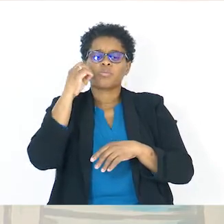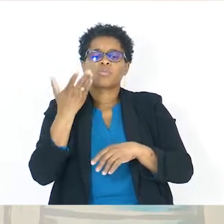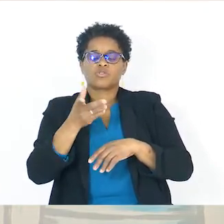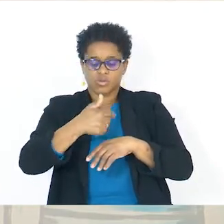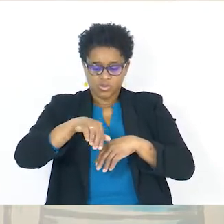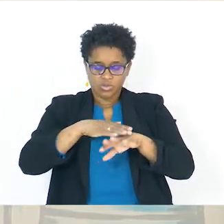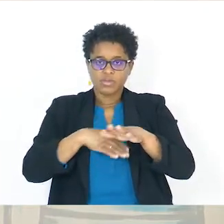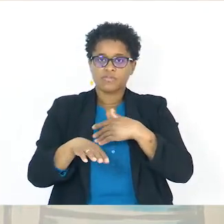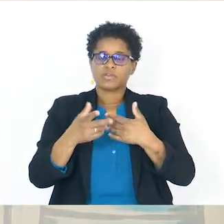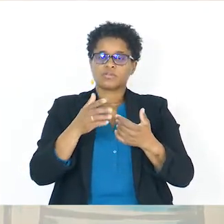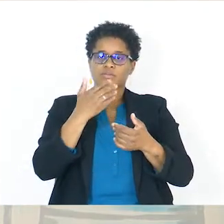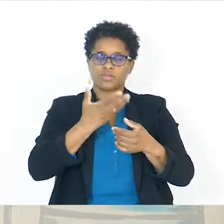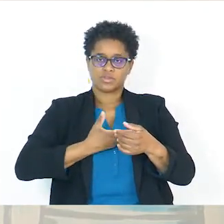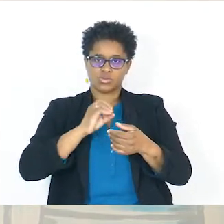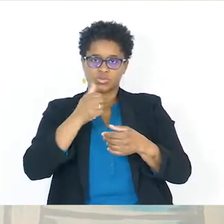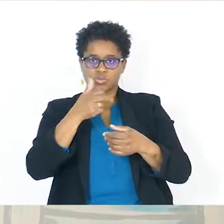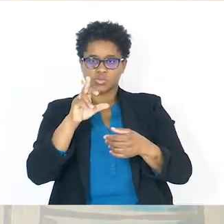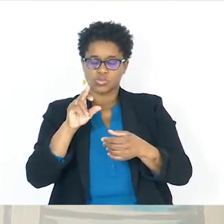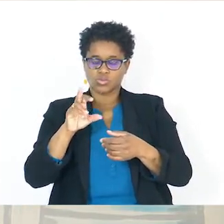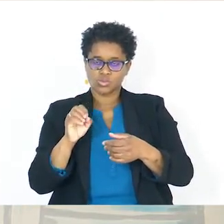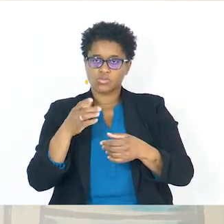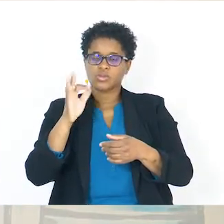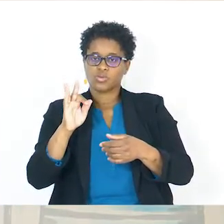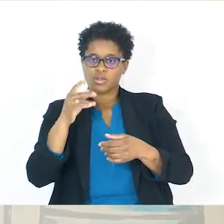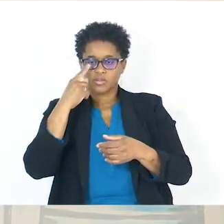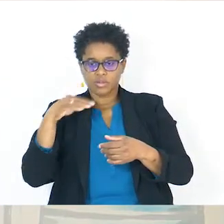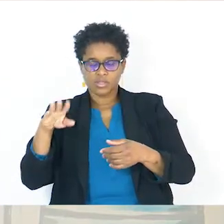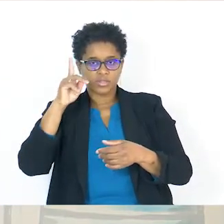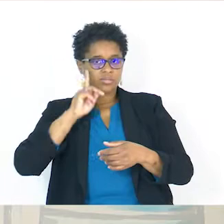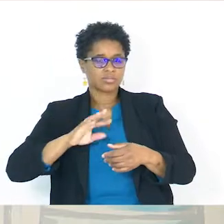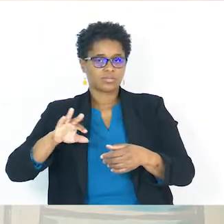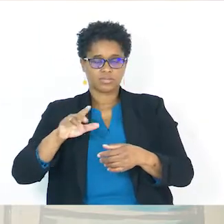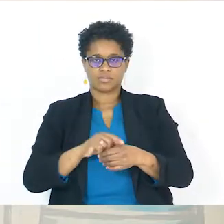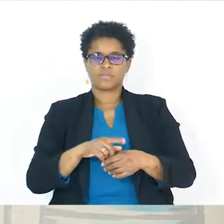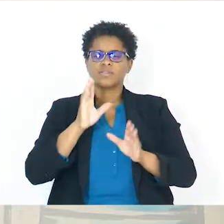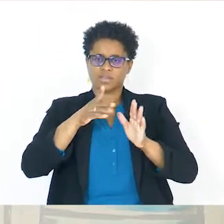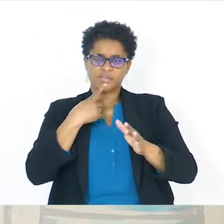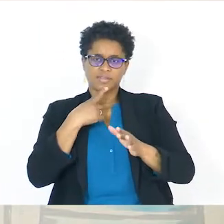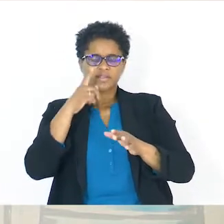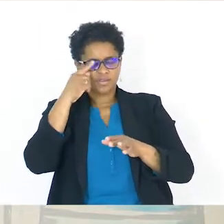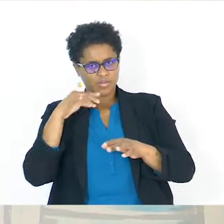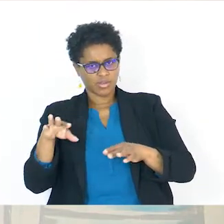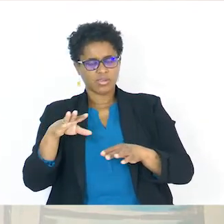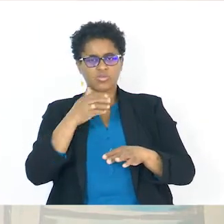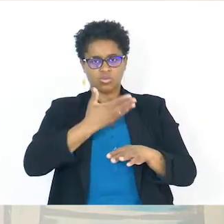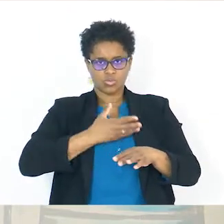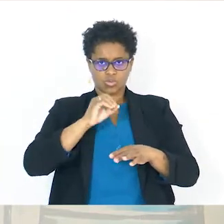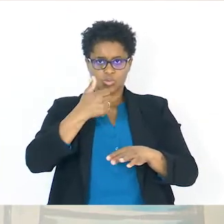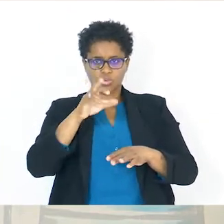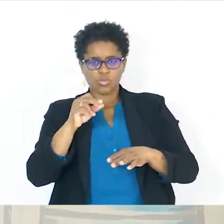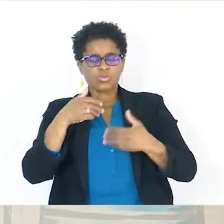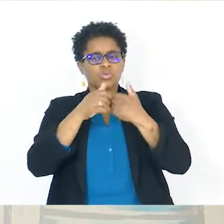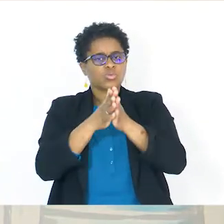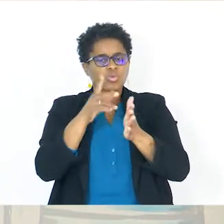vamos fazer para calcular o dobro de 4? Meus meninos e minhas meninas, já entenderam? Lembra-se do menino dobro. Em tudo que